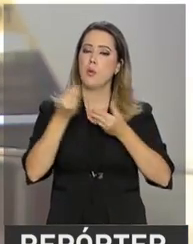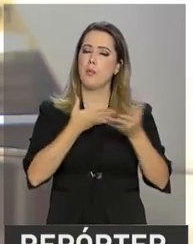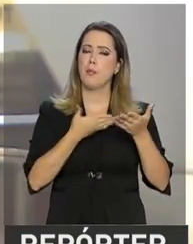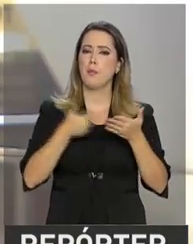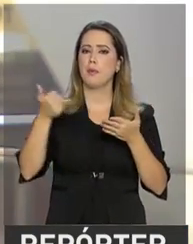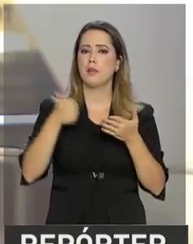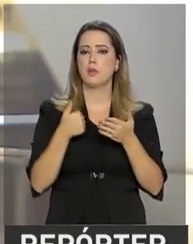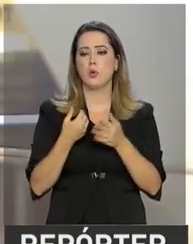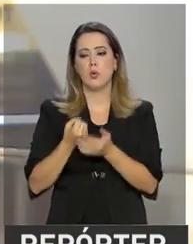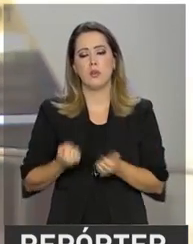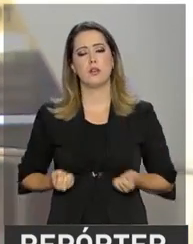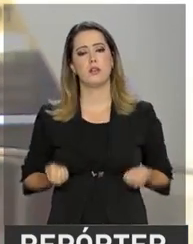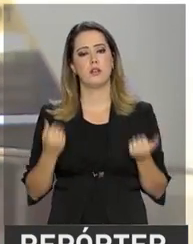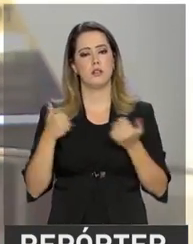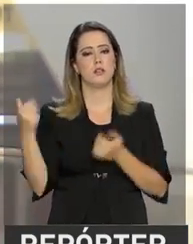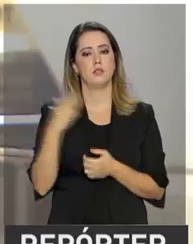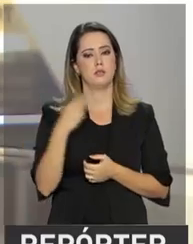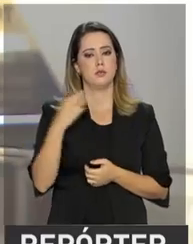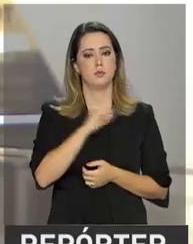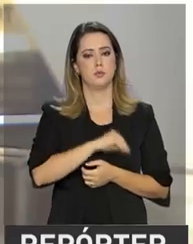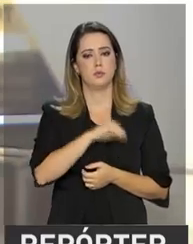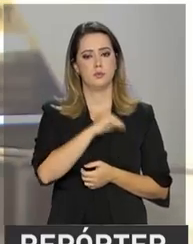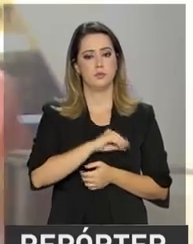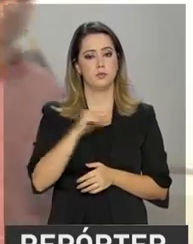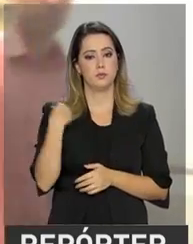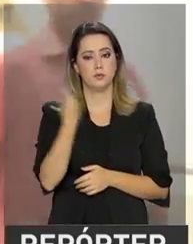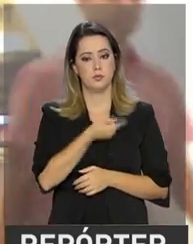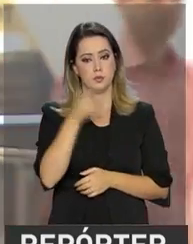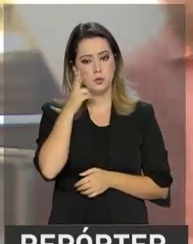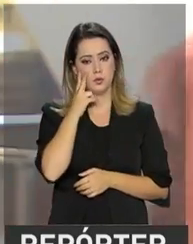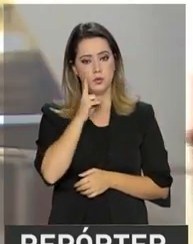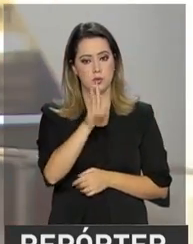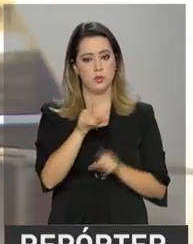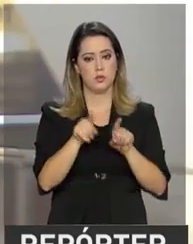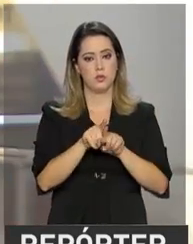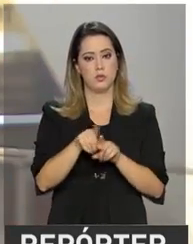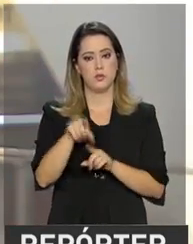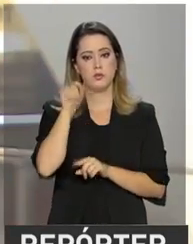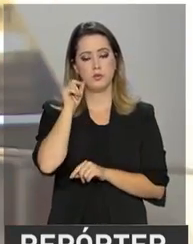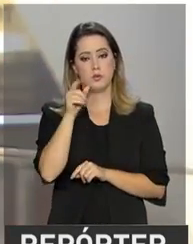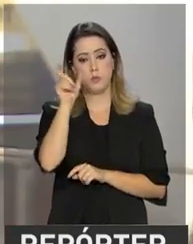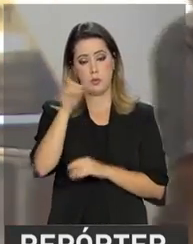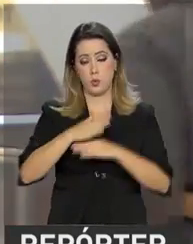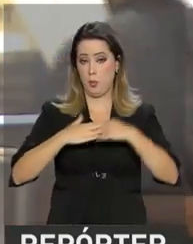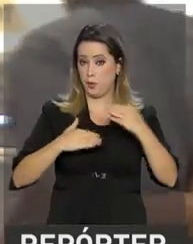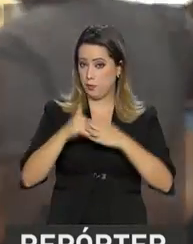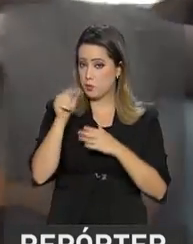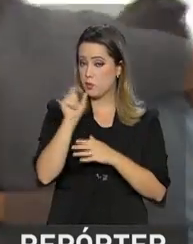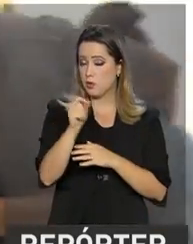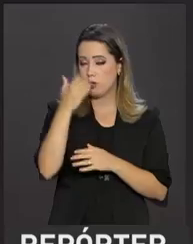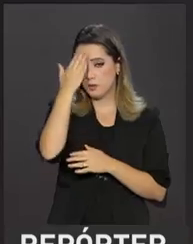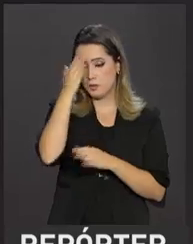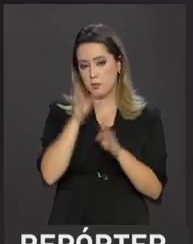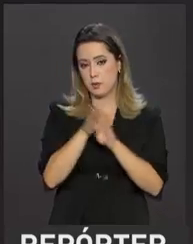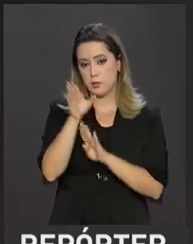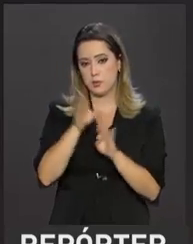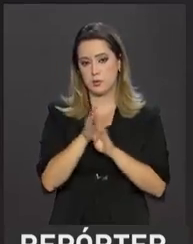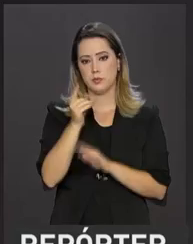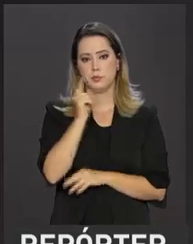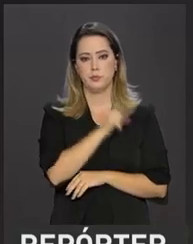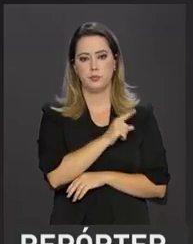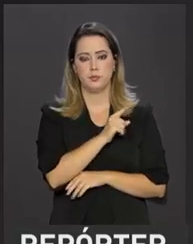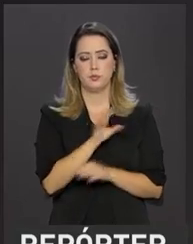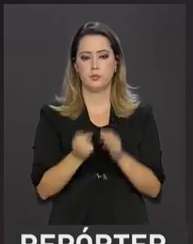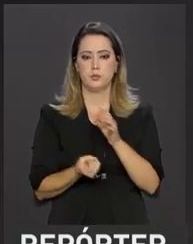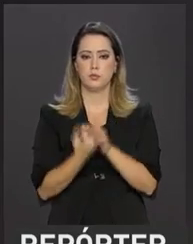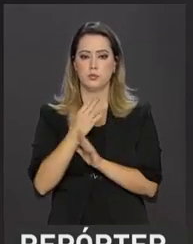forma de gastar o 13º salário a gente foi consultar um especialista para pegar dicas para tiago